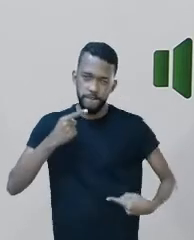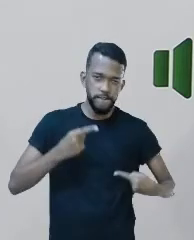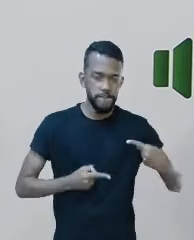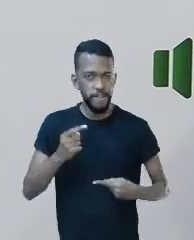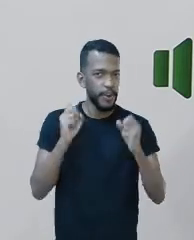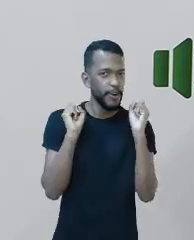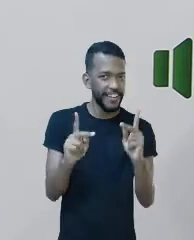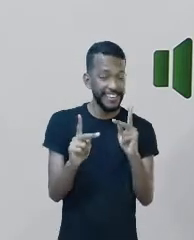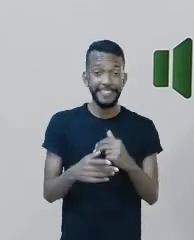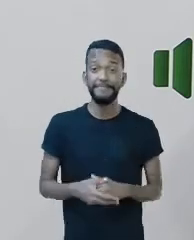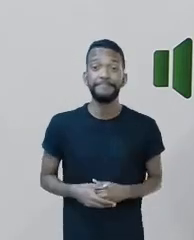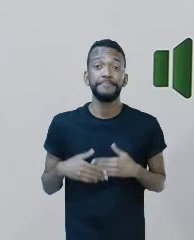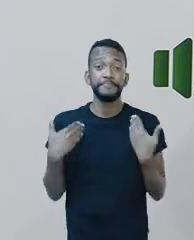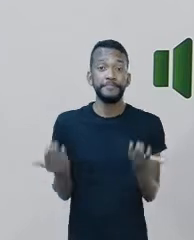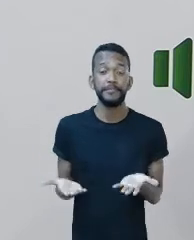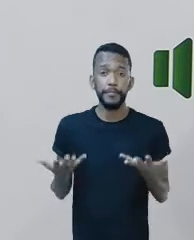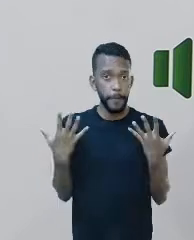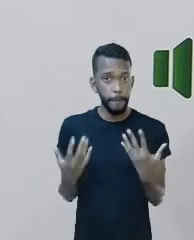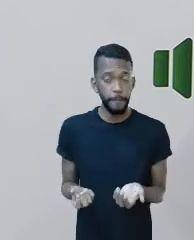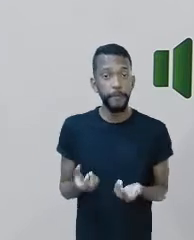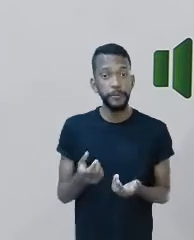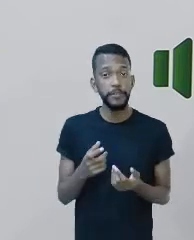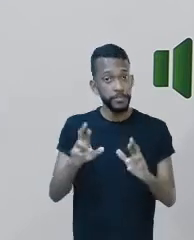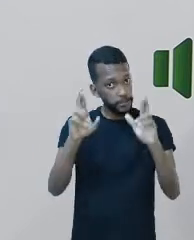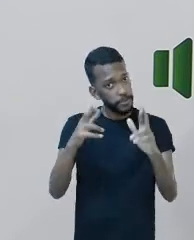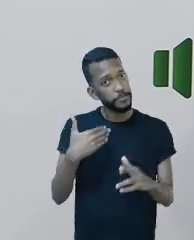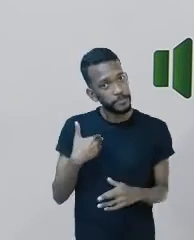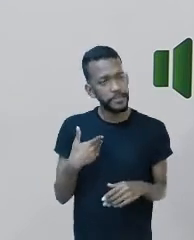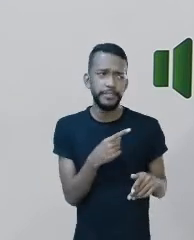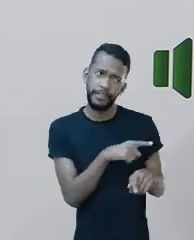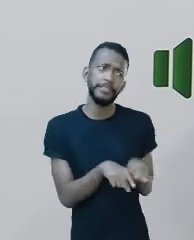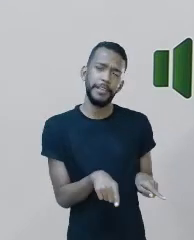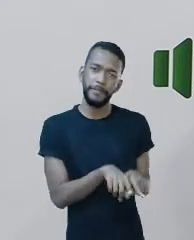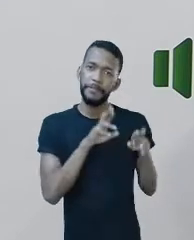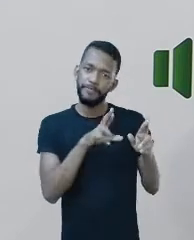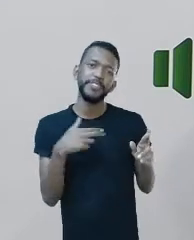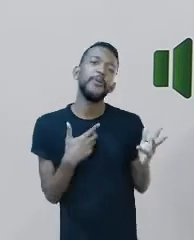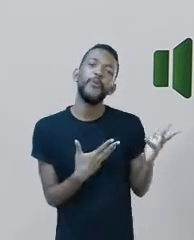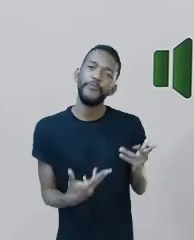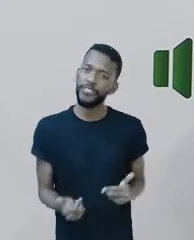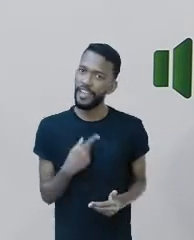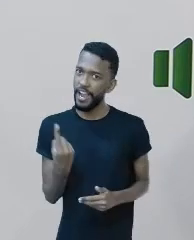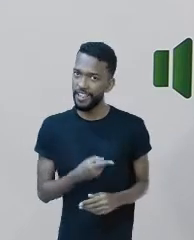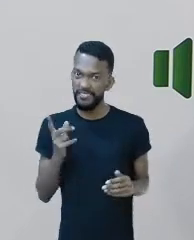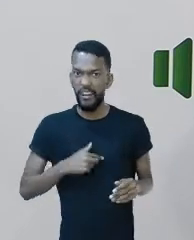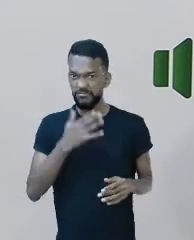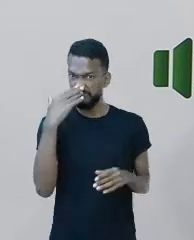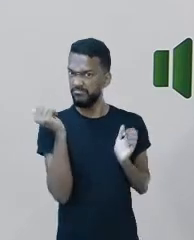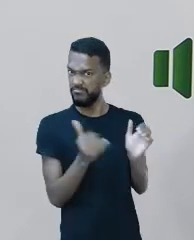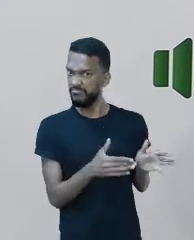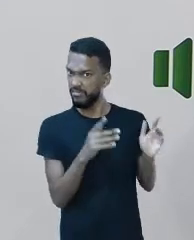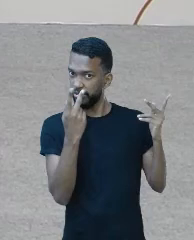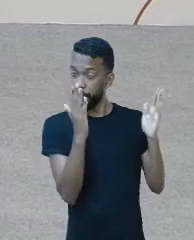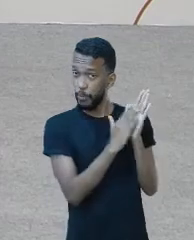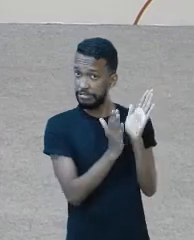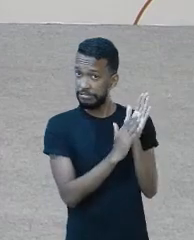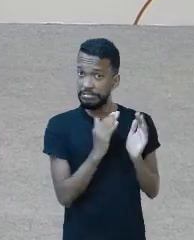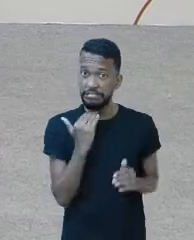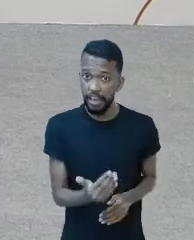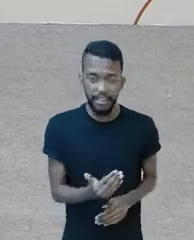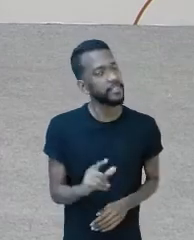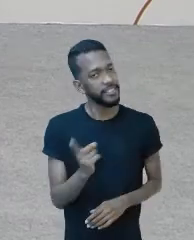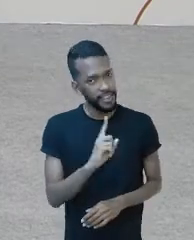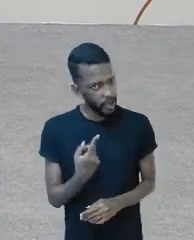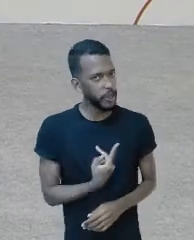tá bom, gente? Então aí, torce por mim, tá? Pela professora também, porque eu convidei, né? A gente vai deixar ela sem torcida, tá bom? Vamos